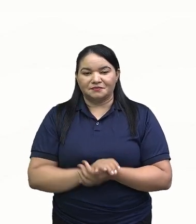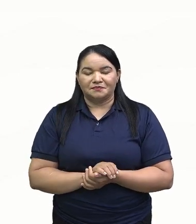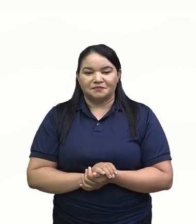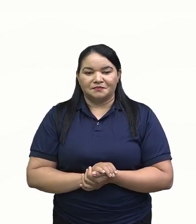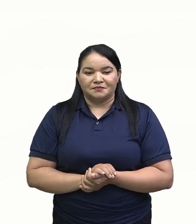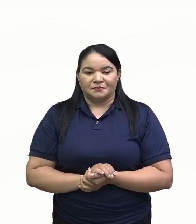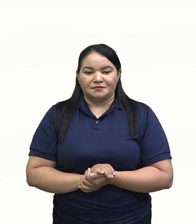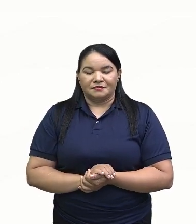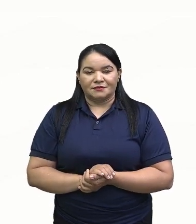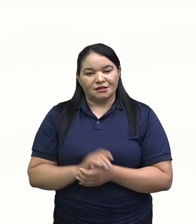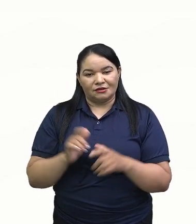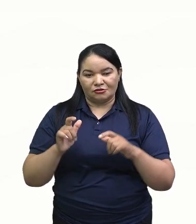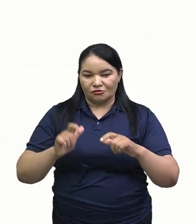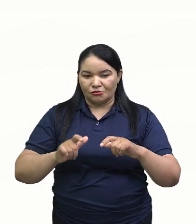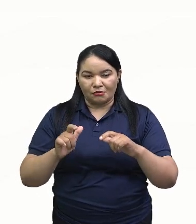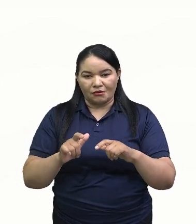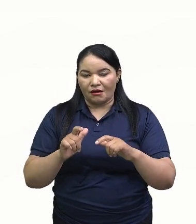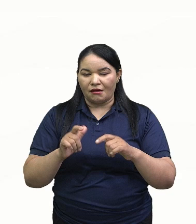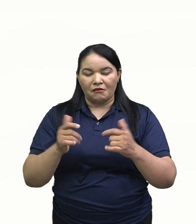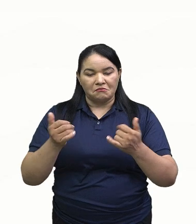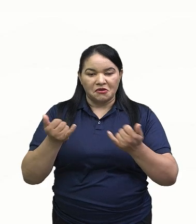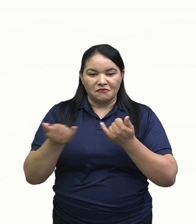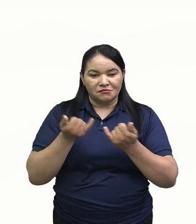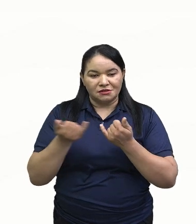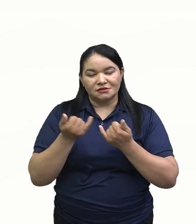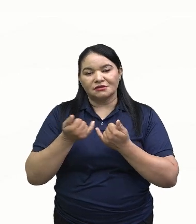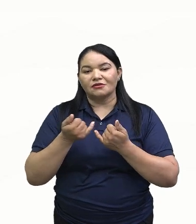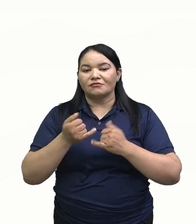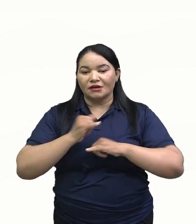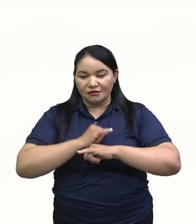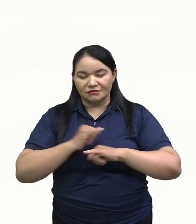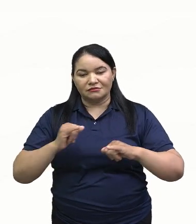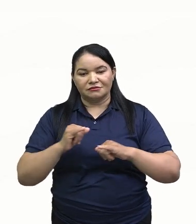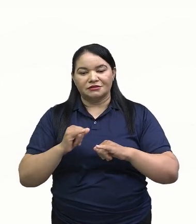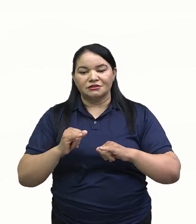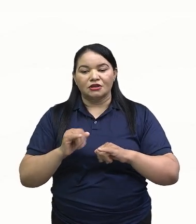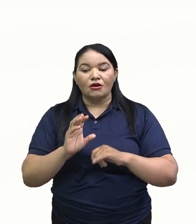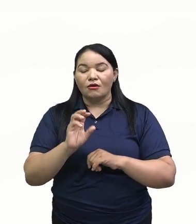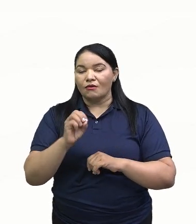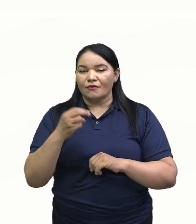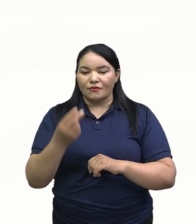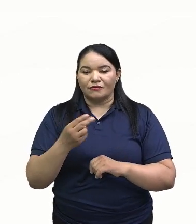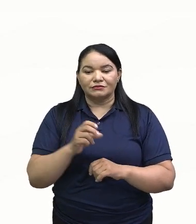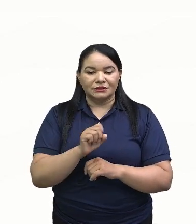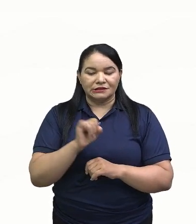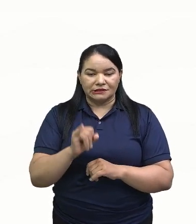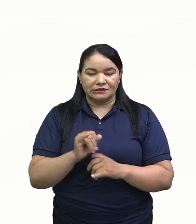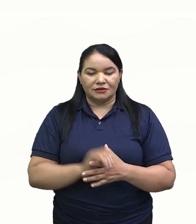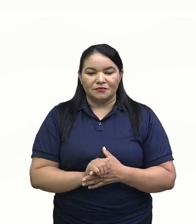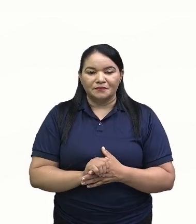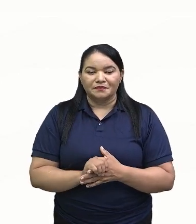determinada localidade. Então, está relacionado às notícias, né? Ou, se tem a ver com a